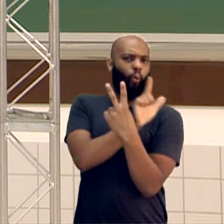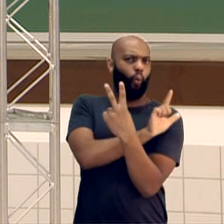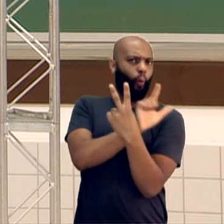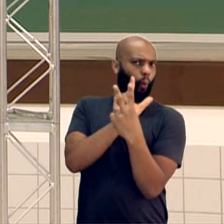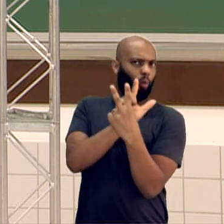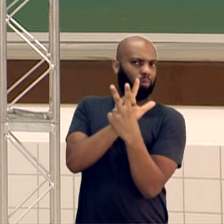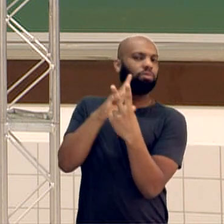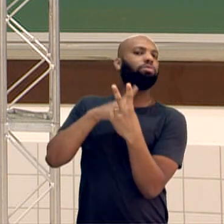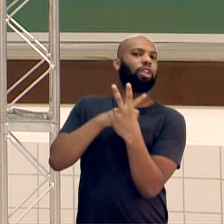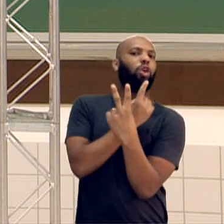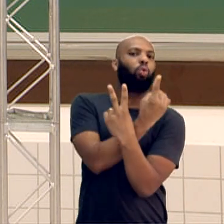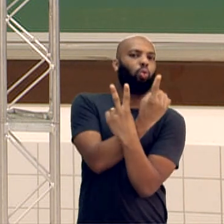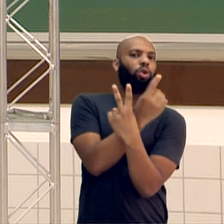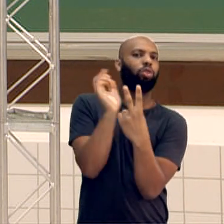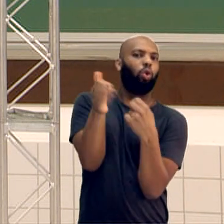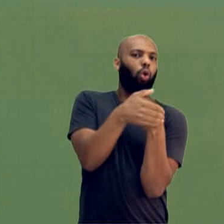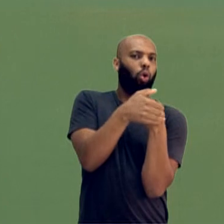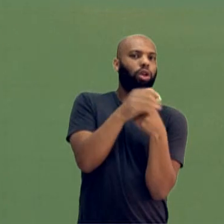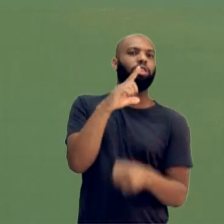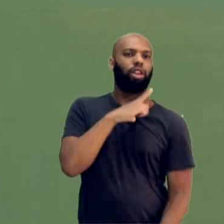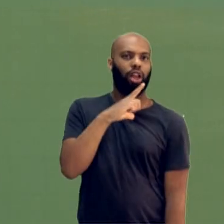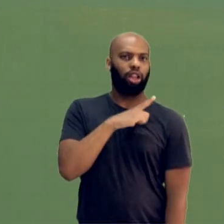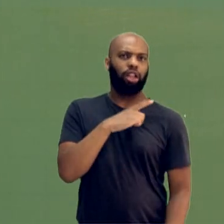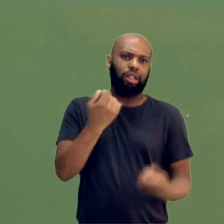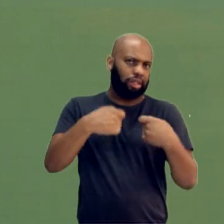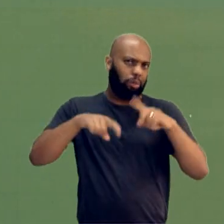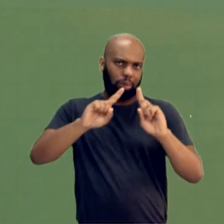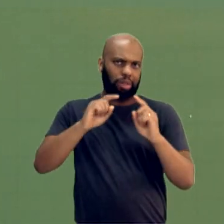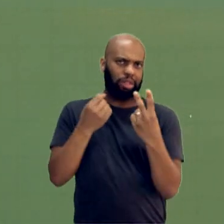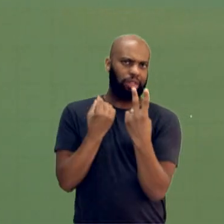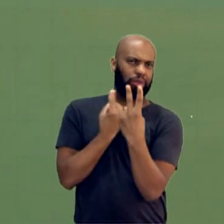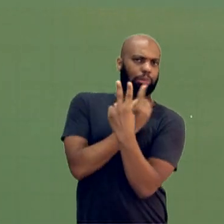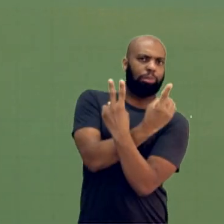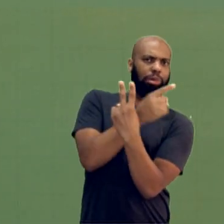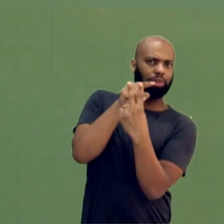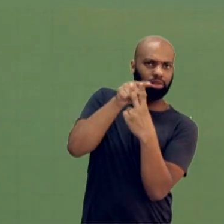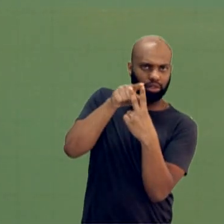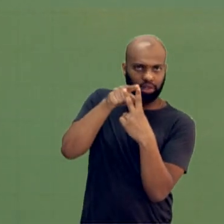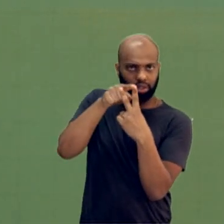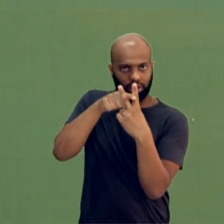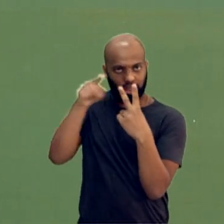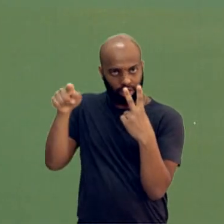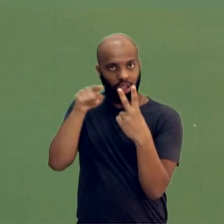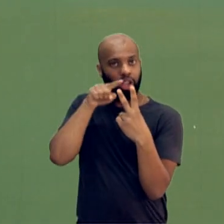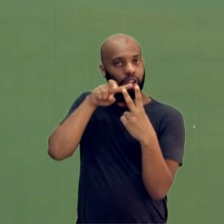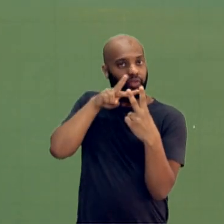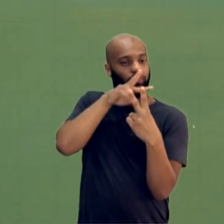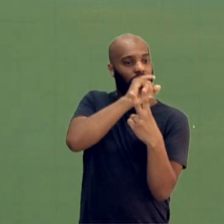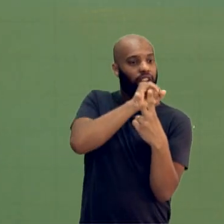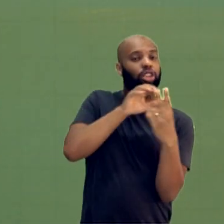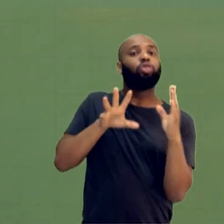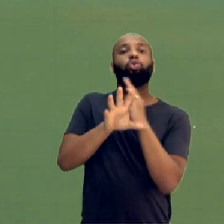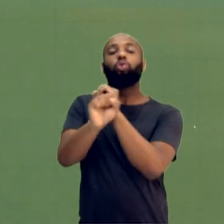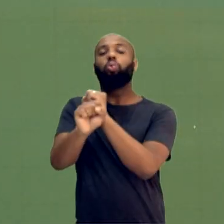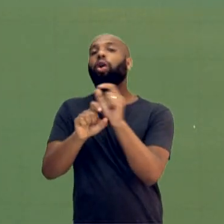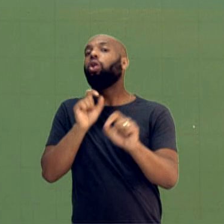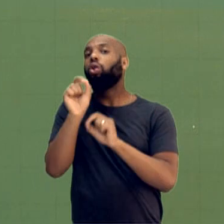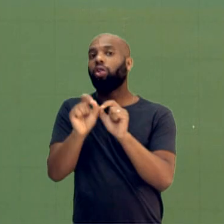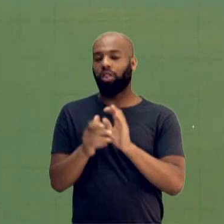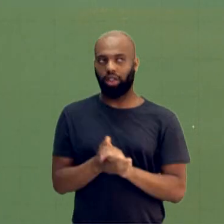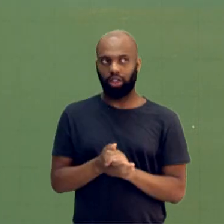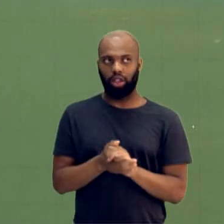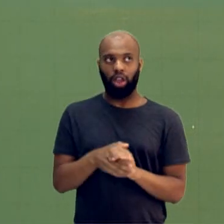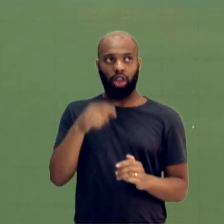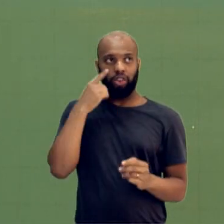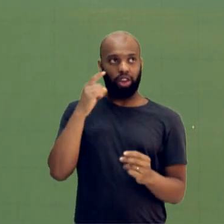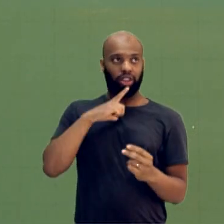aqui está o número 1. Ele não precisa aparecer o número 1. E aí você vai somar. O que você vai somar?